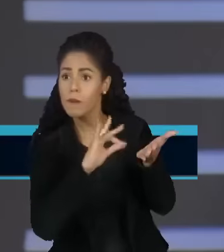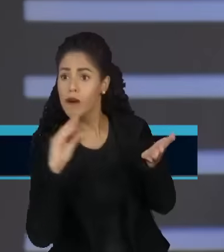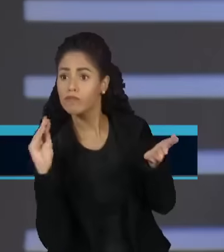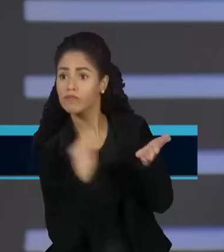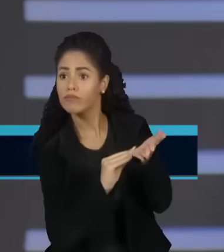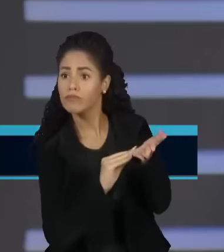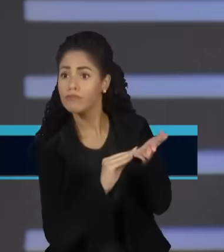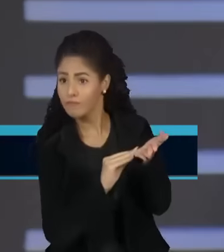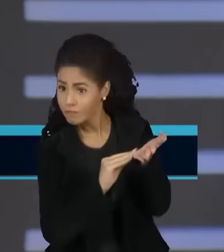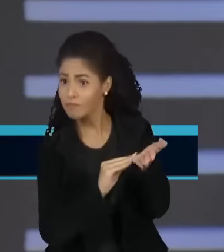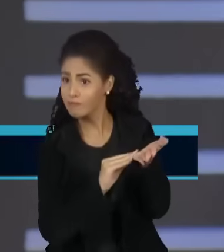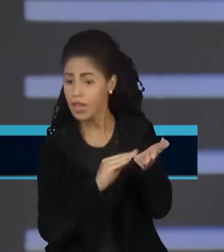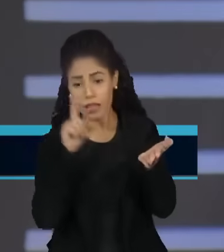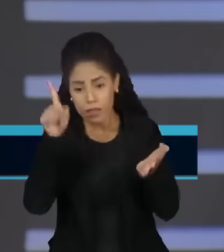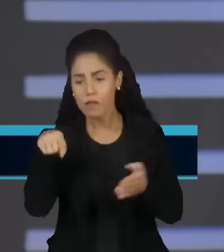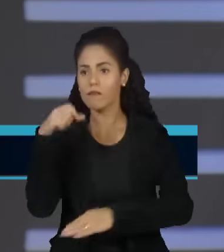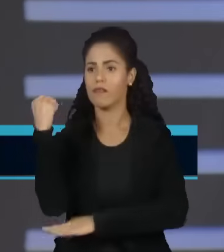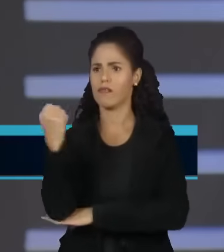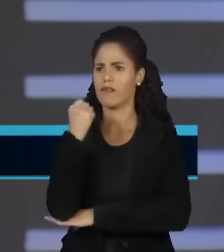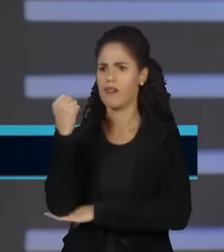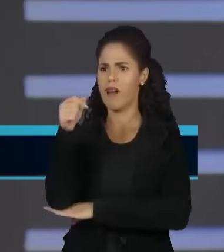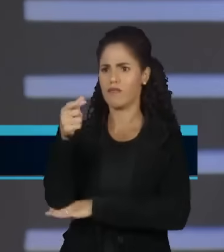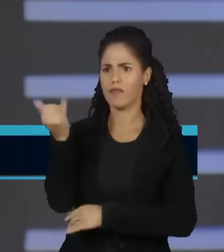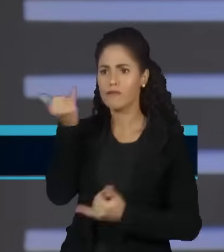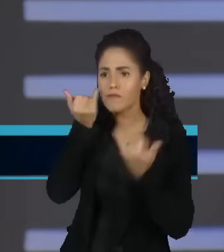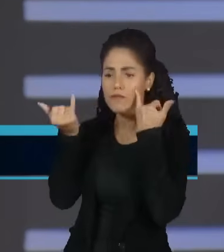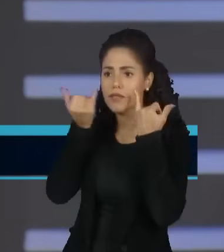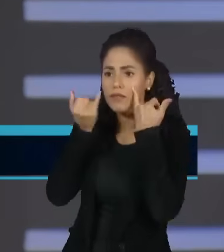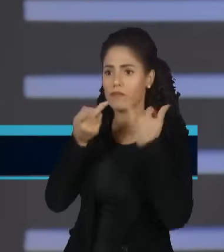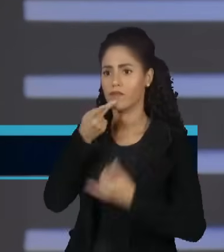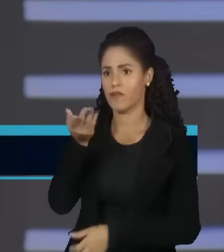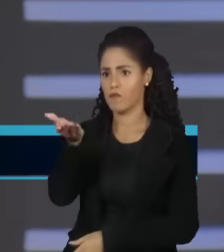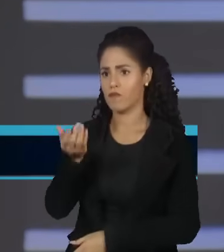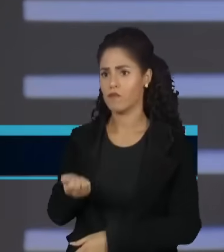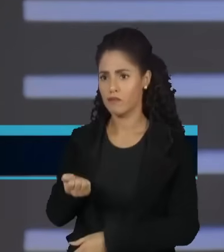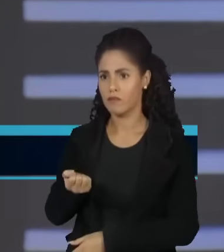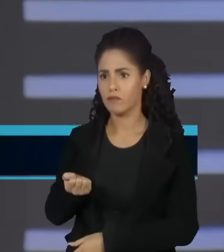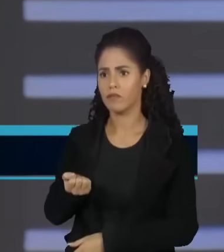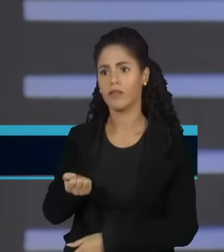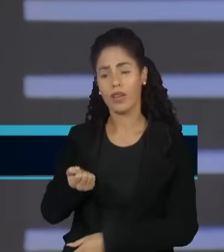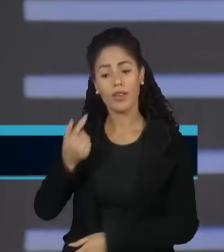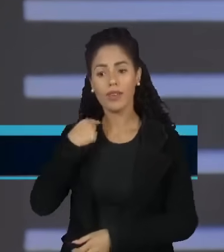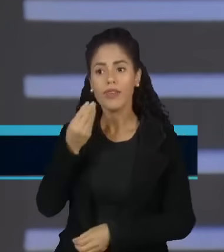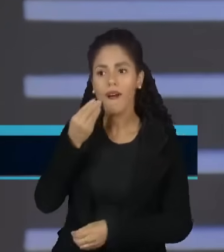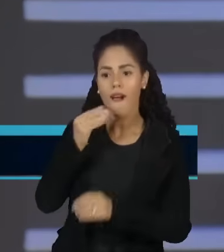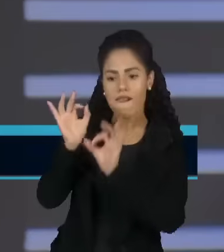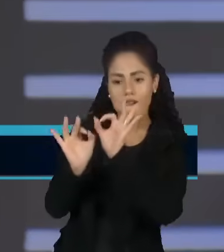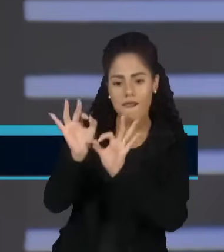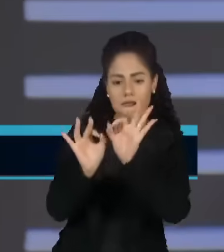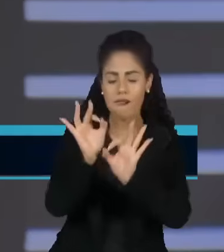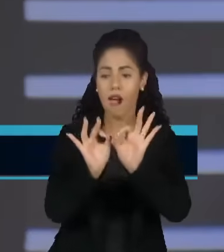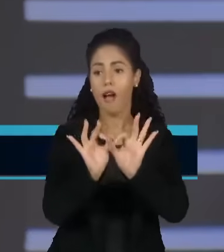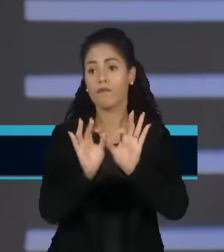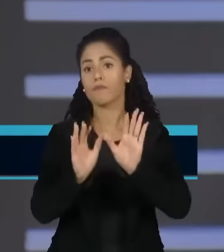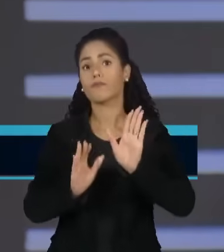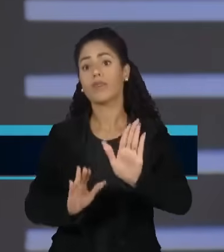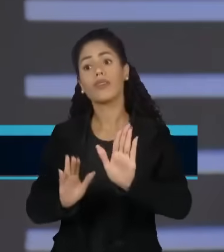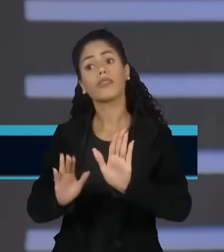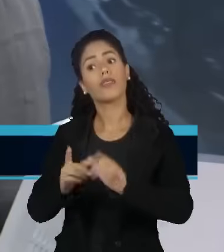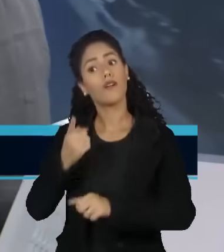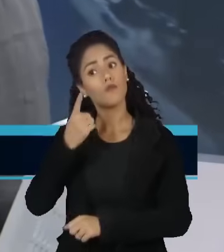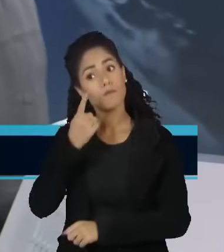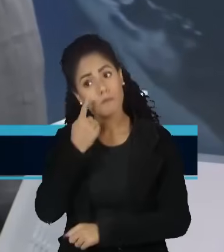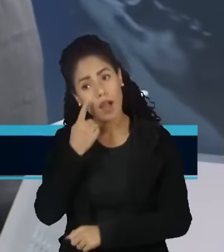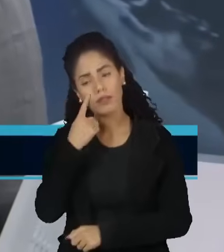seja, é muito grave o que eles trouxeram, colocando, confirmando, botando em prática, e isso, de certa forma,